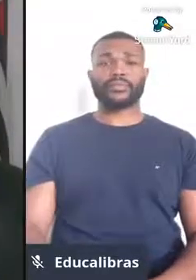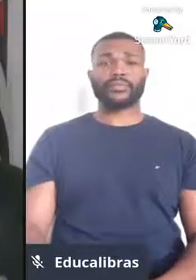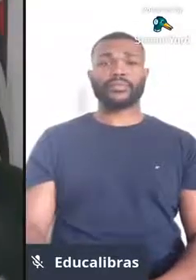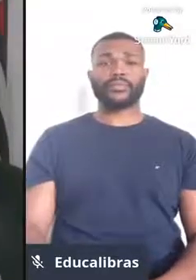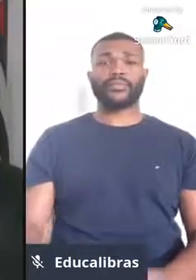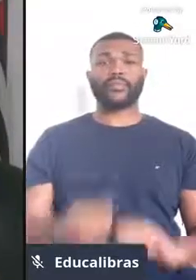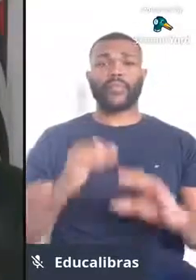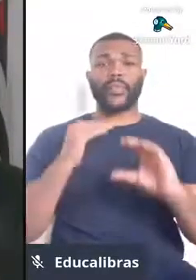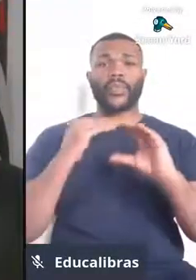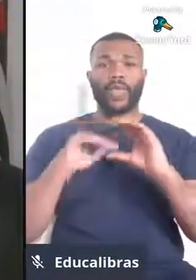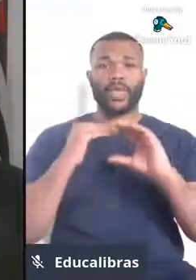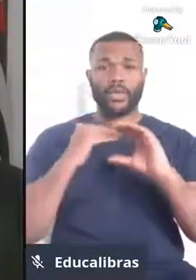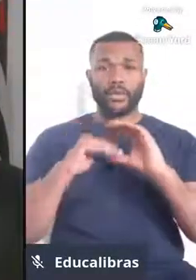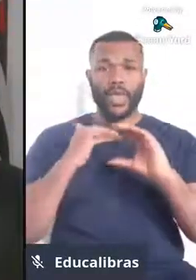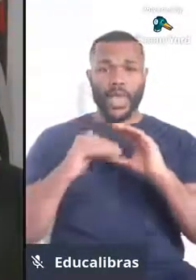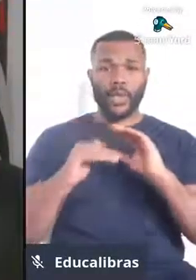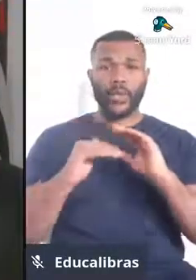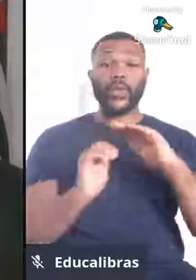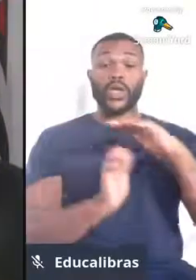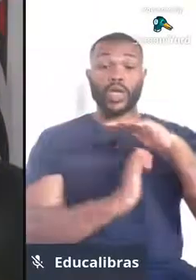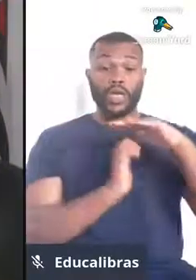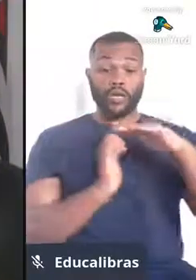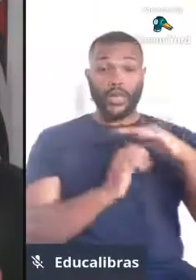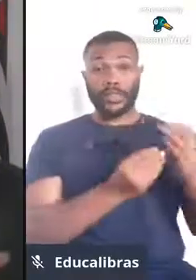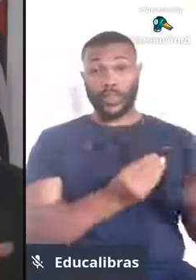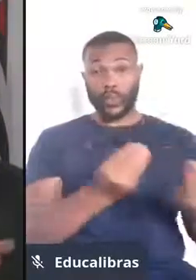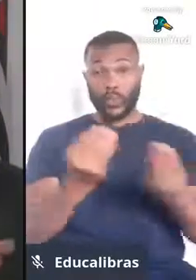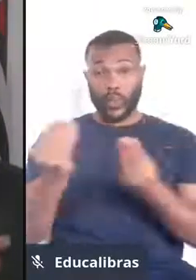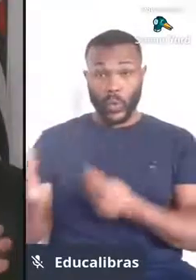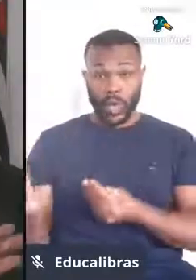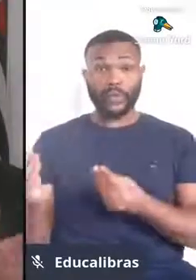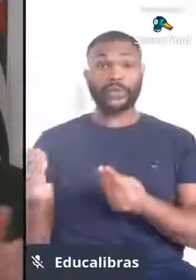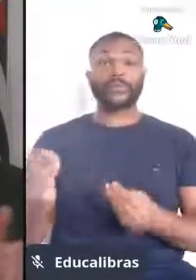o e-mail para doação de empresas, é o